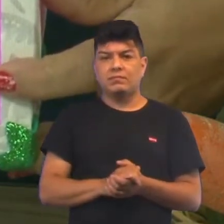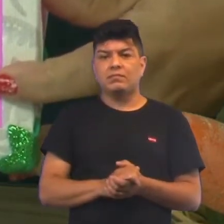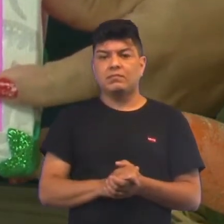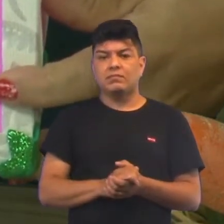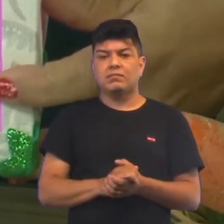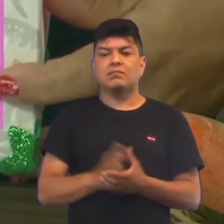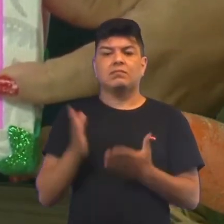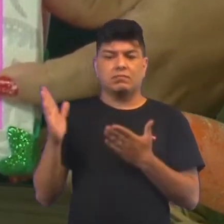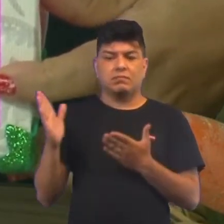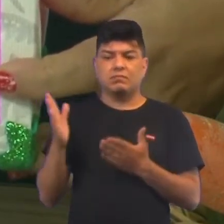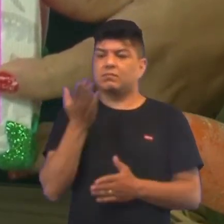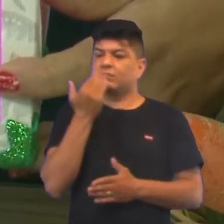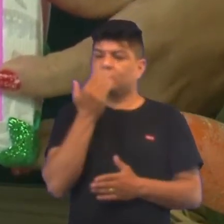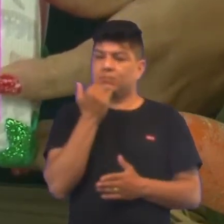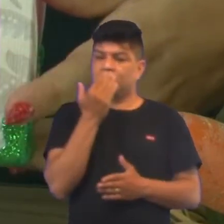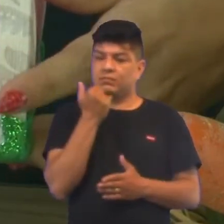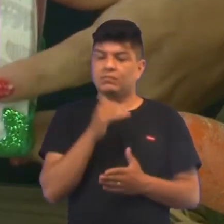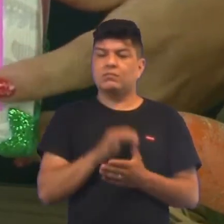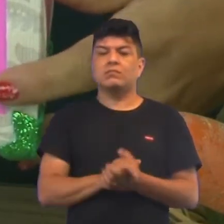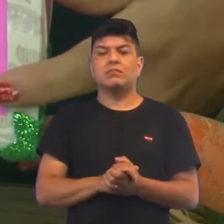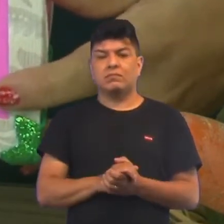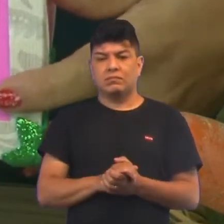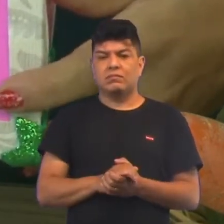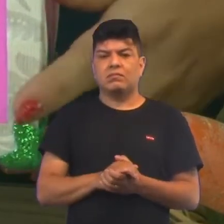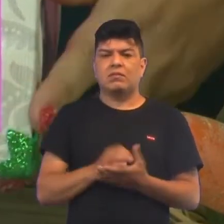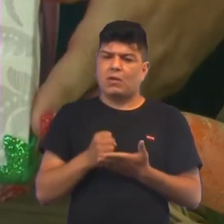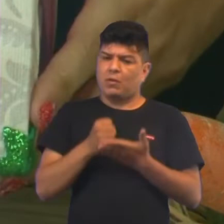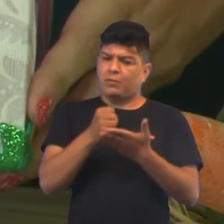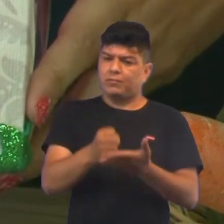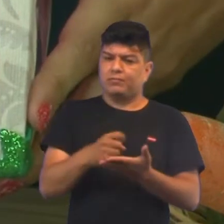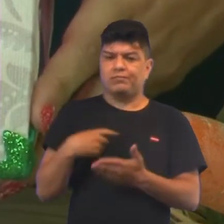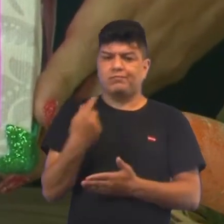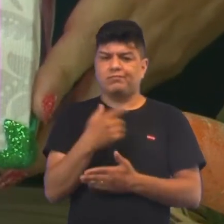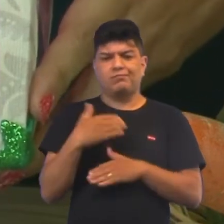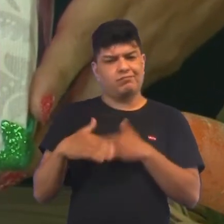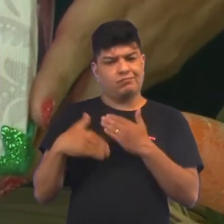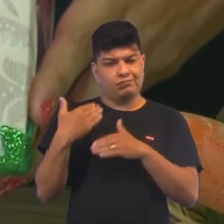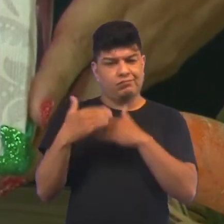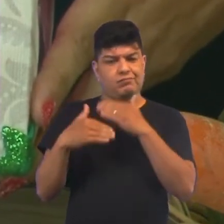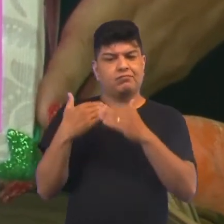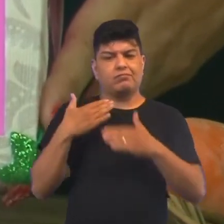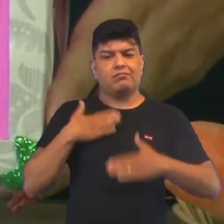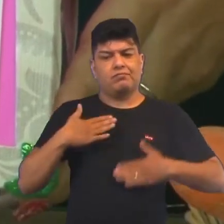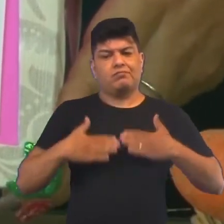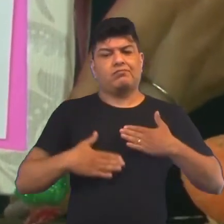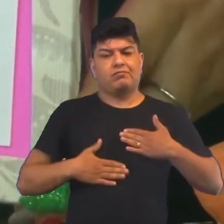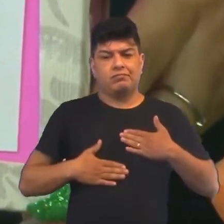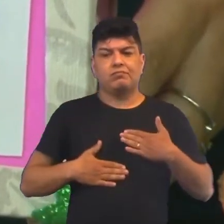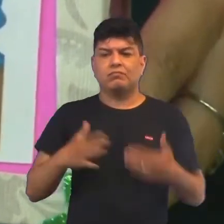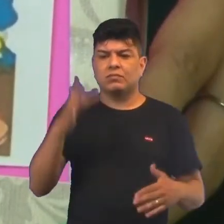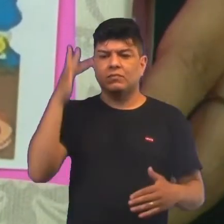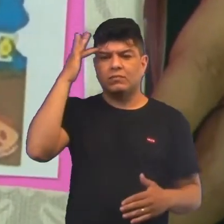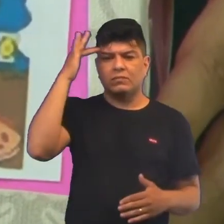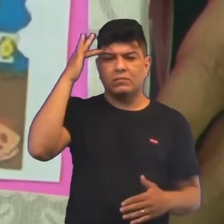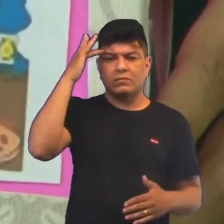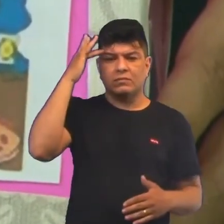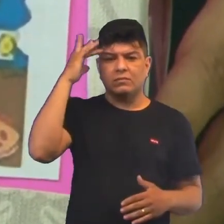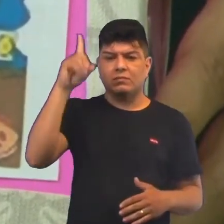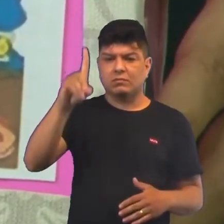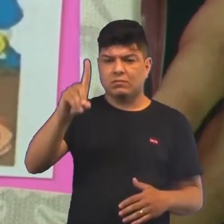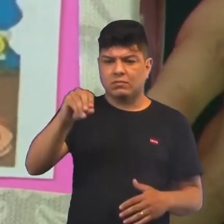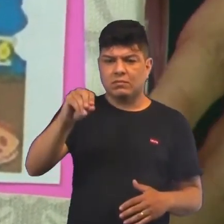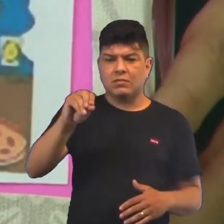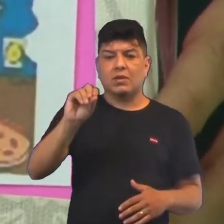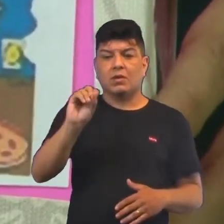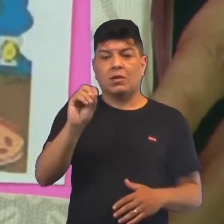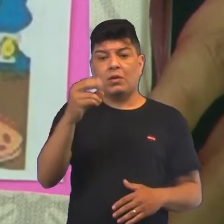esse tipo de alimentação é favorável ao nosso crescimento, ao nosso corpo? Vocês acham?